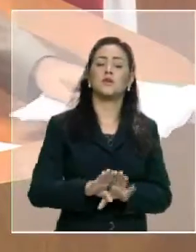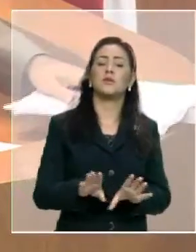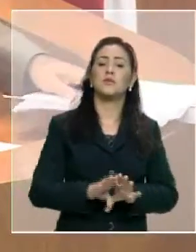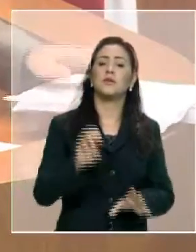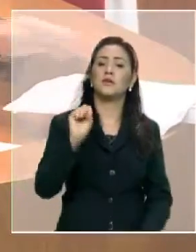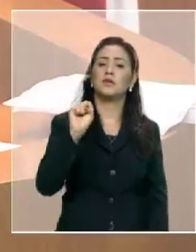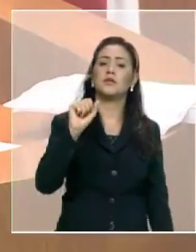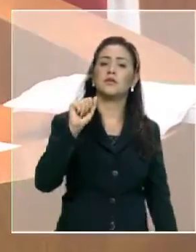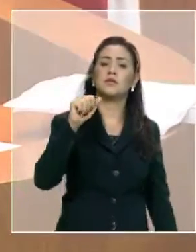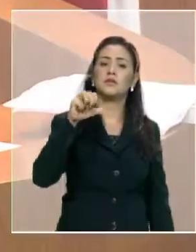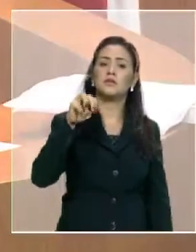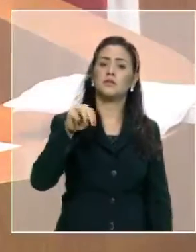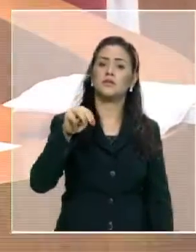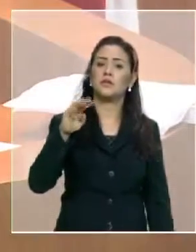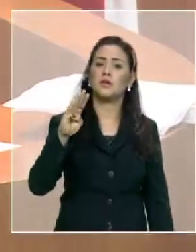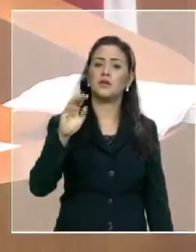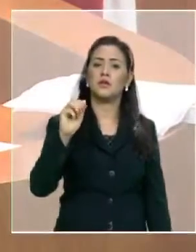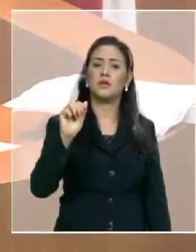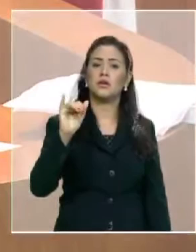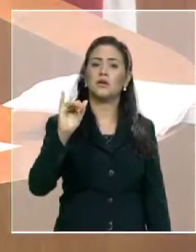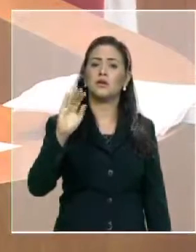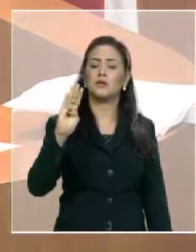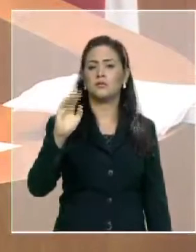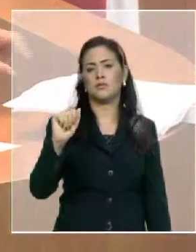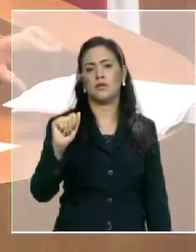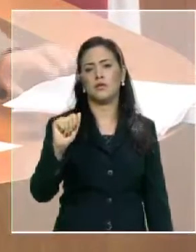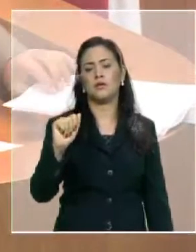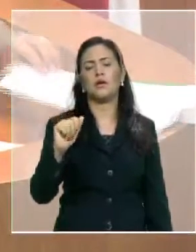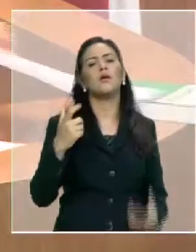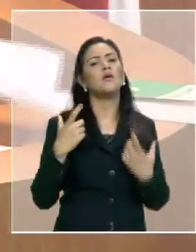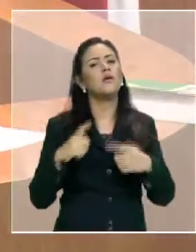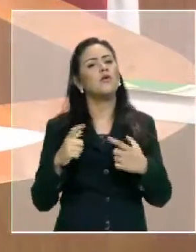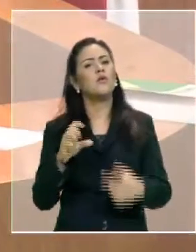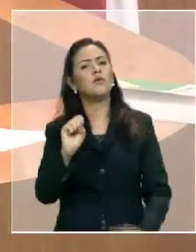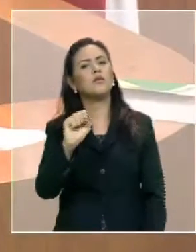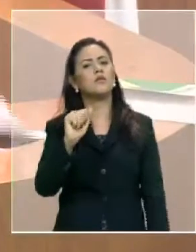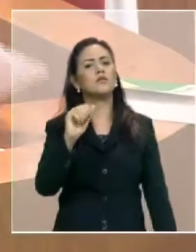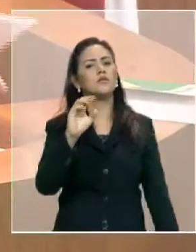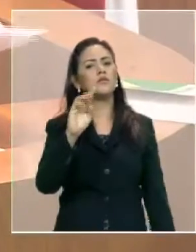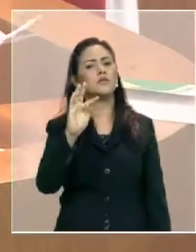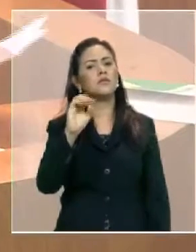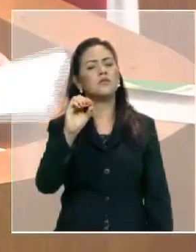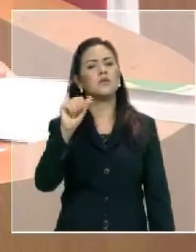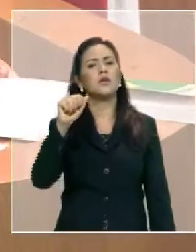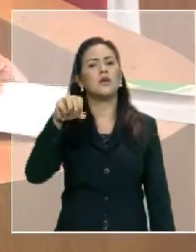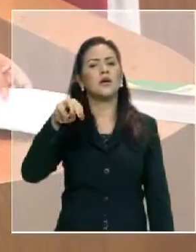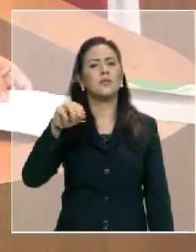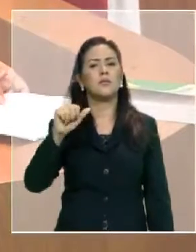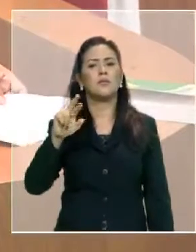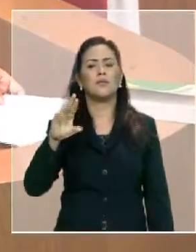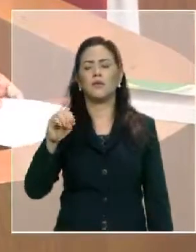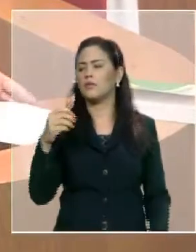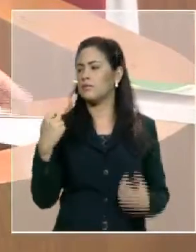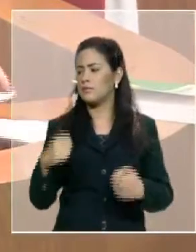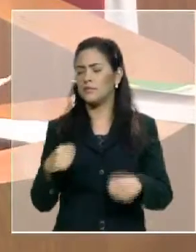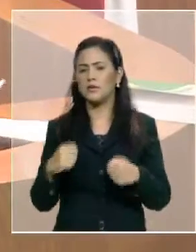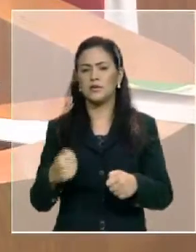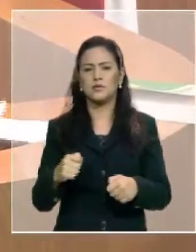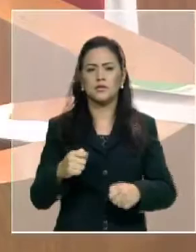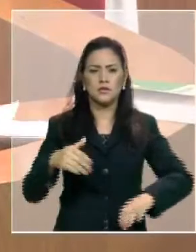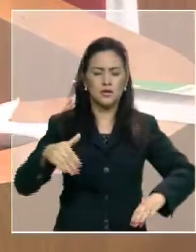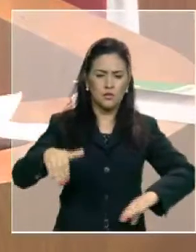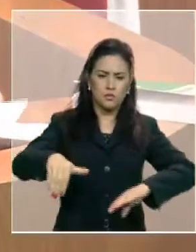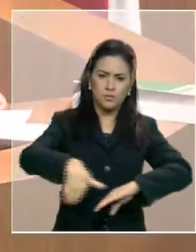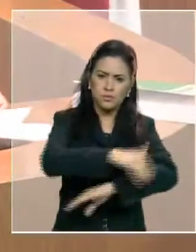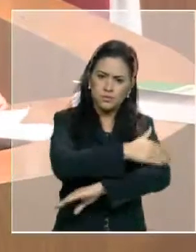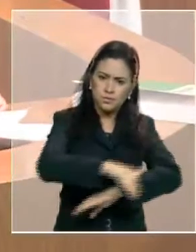de Santo Amaro. Então, quando ele não atende as emendas do deputado Edilásio Júnior, é menos